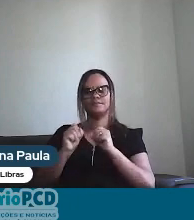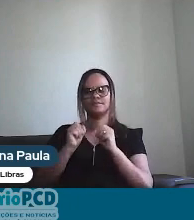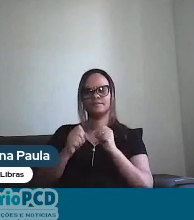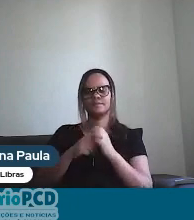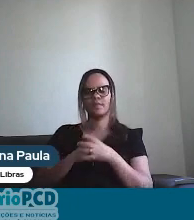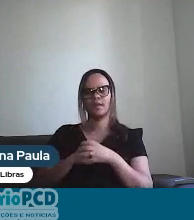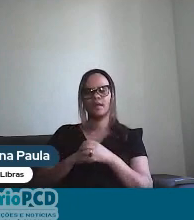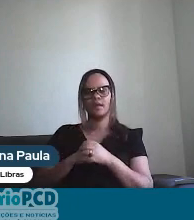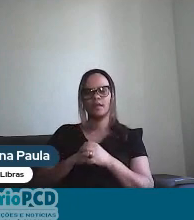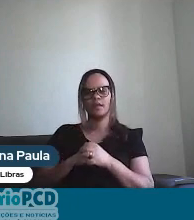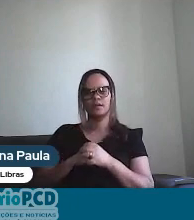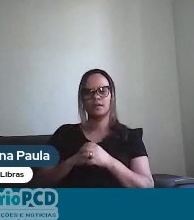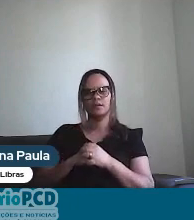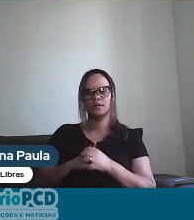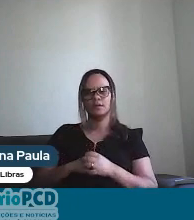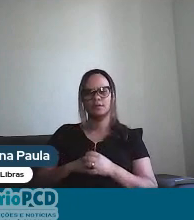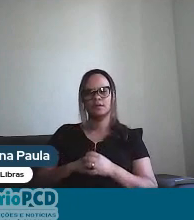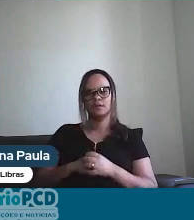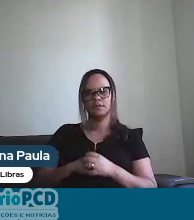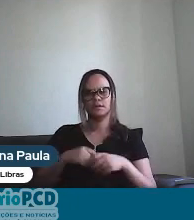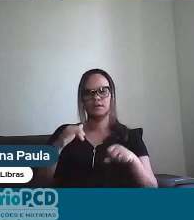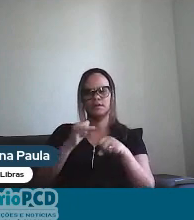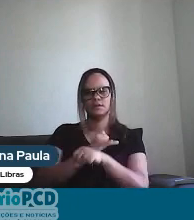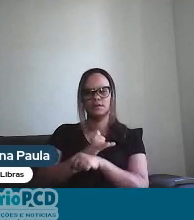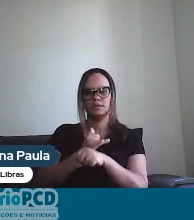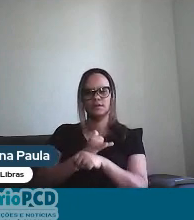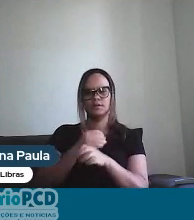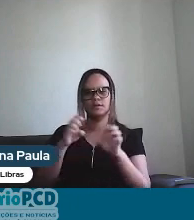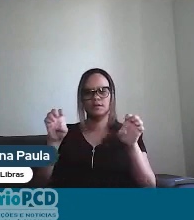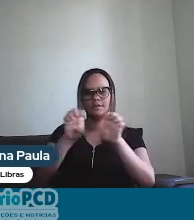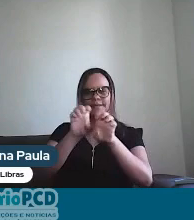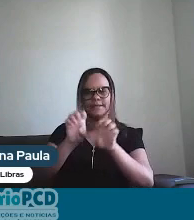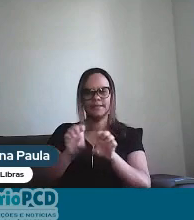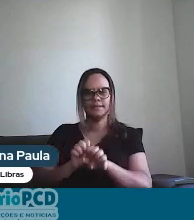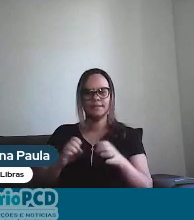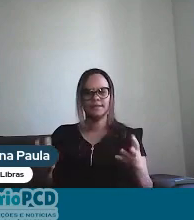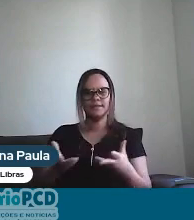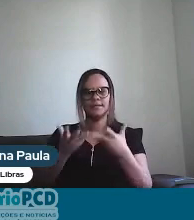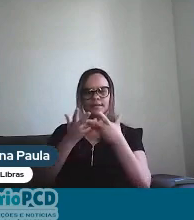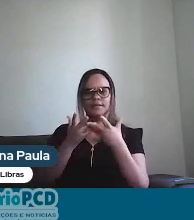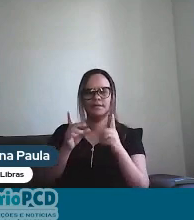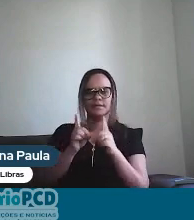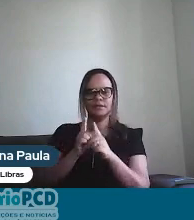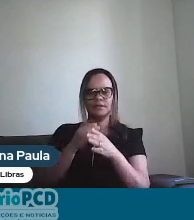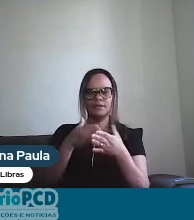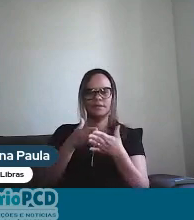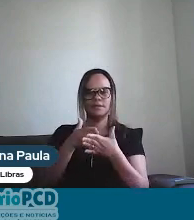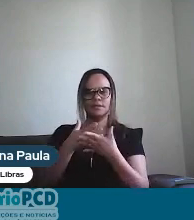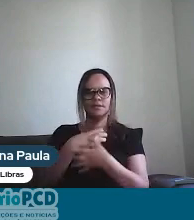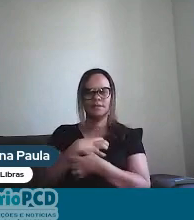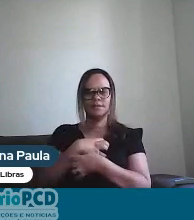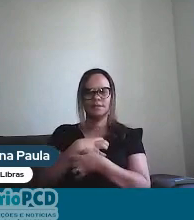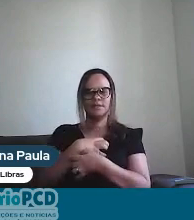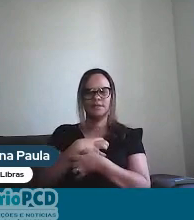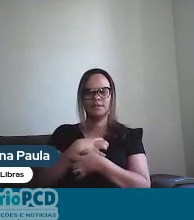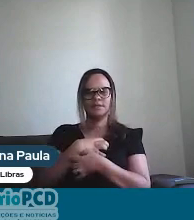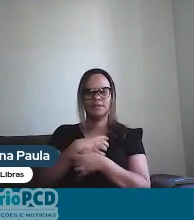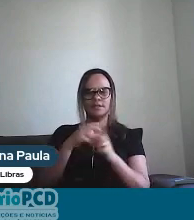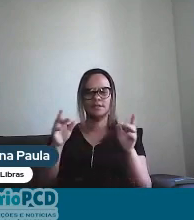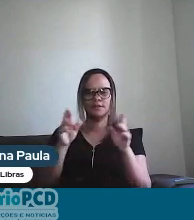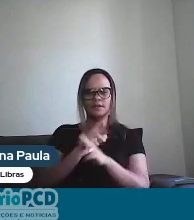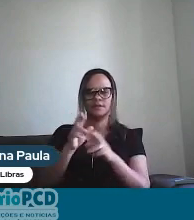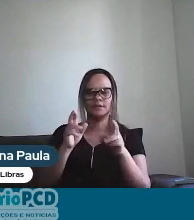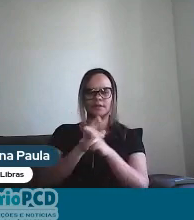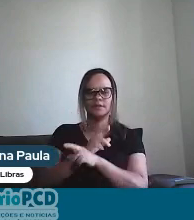Um desbalanceamento. O instrumento ele já foi estruturado para contemplar impedimentos, barreiras de uma forma